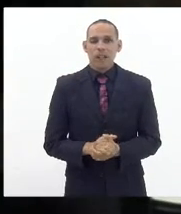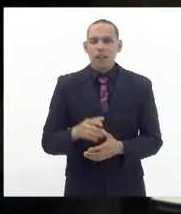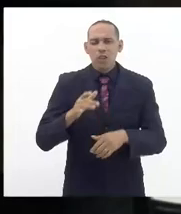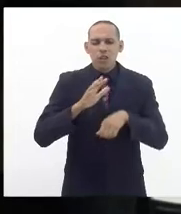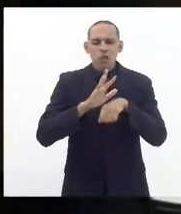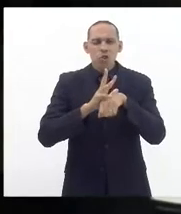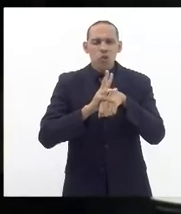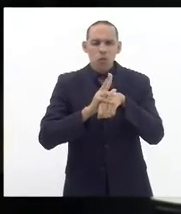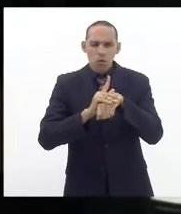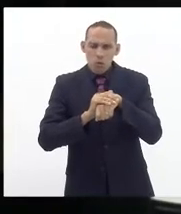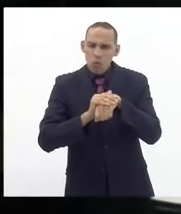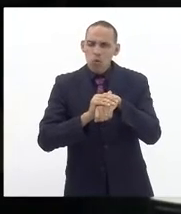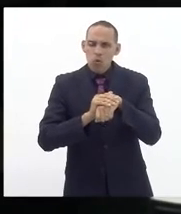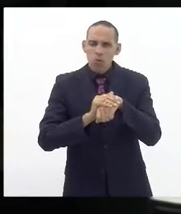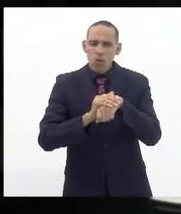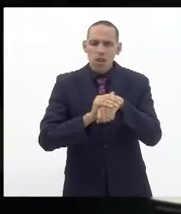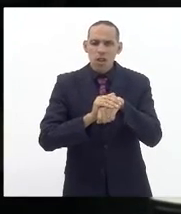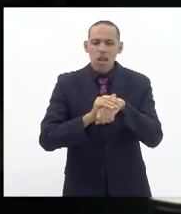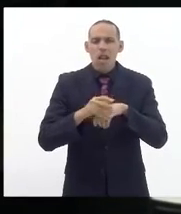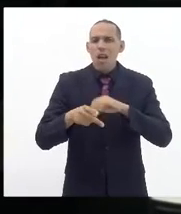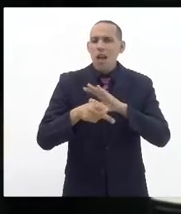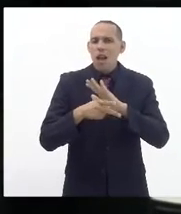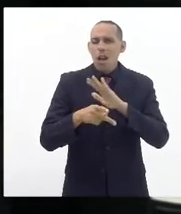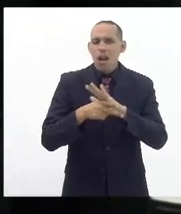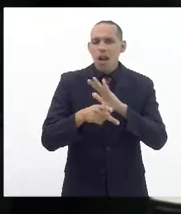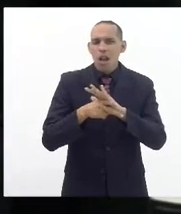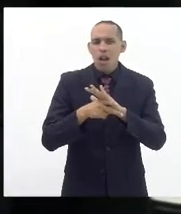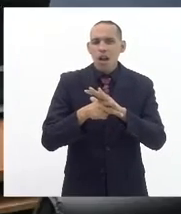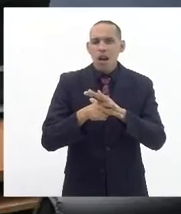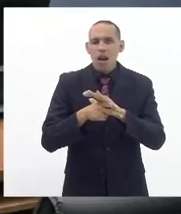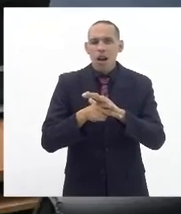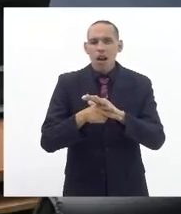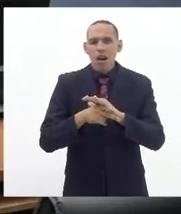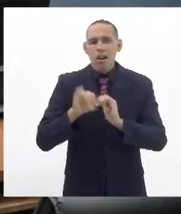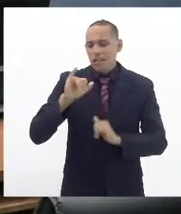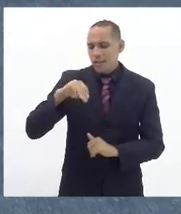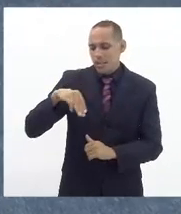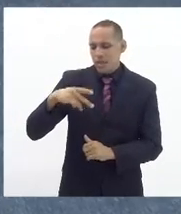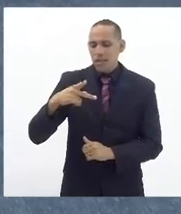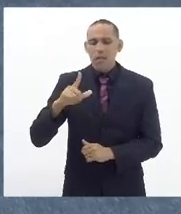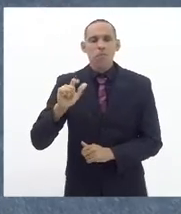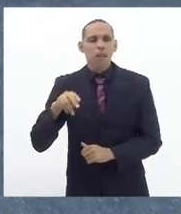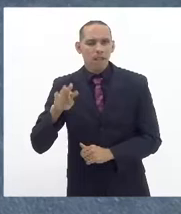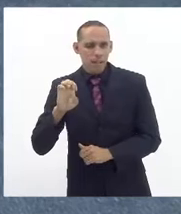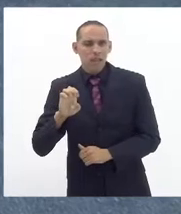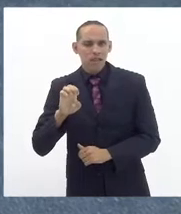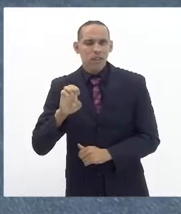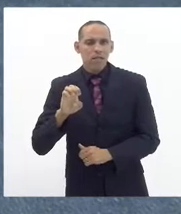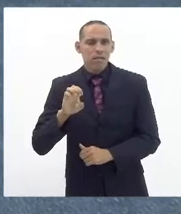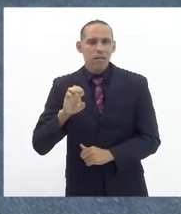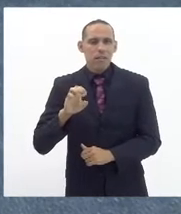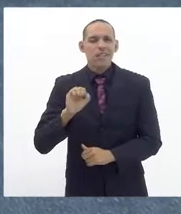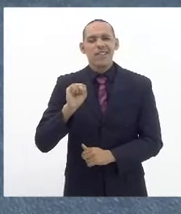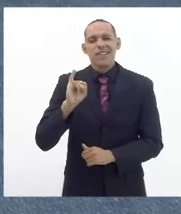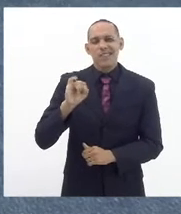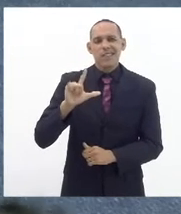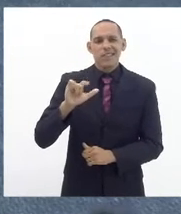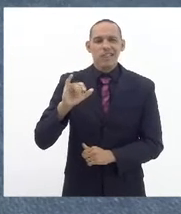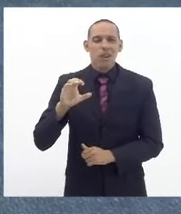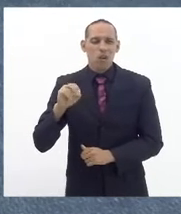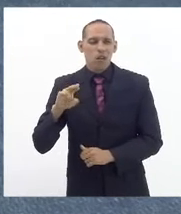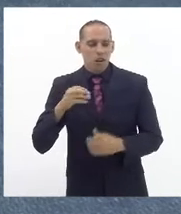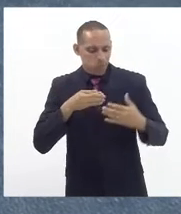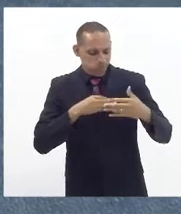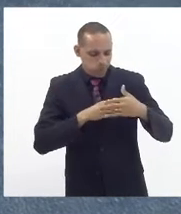doenças cujos efeitos são provocados a partir do implante de mamário de silicone,